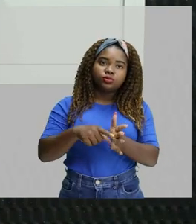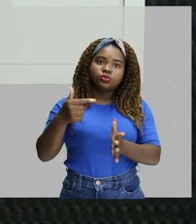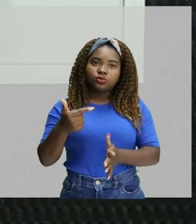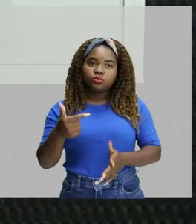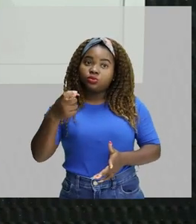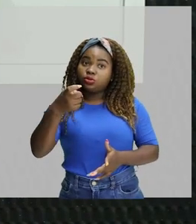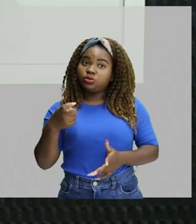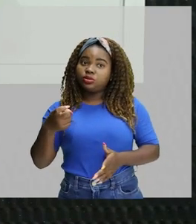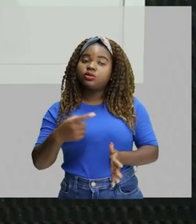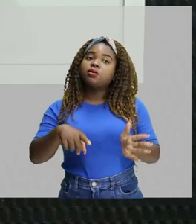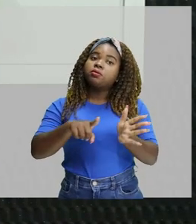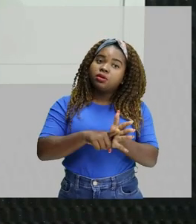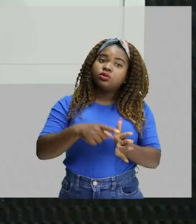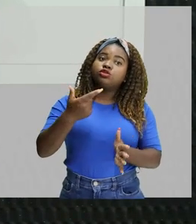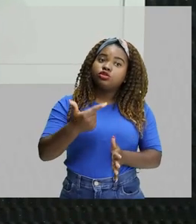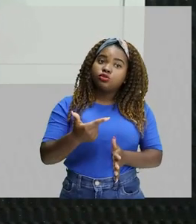vai dar -2x